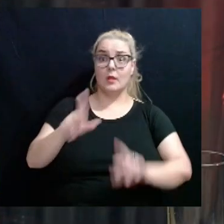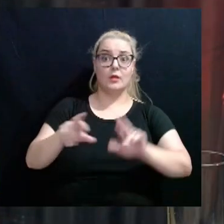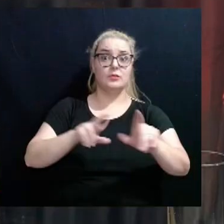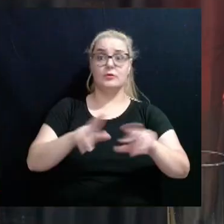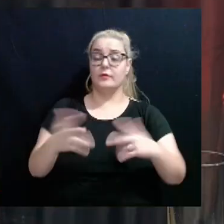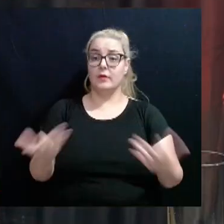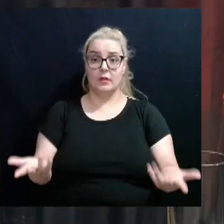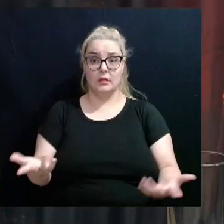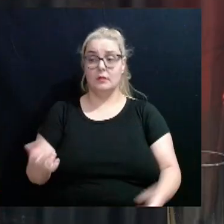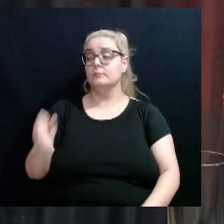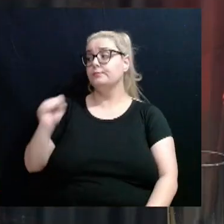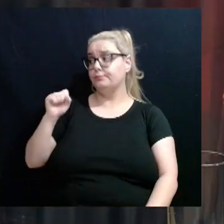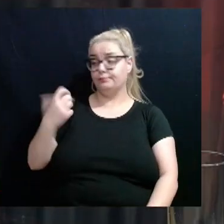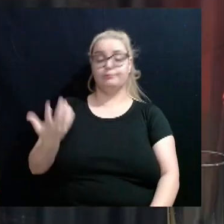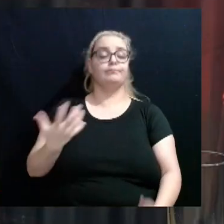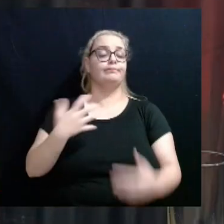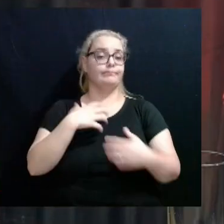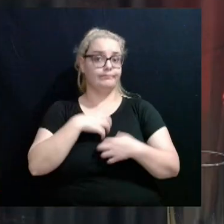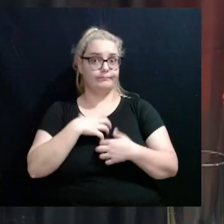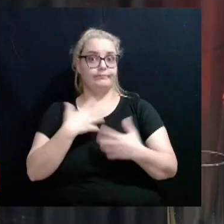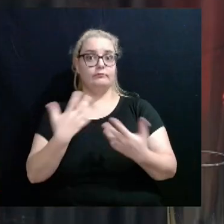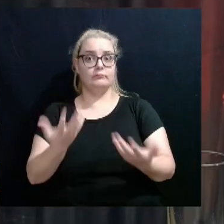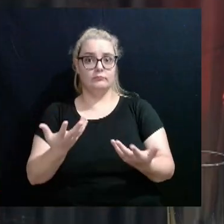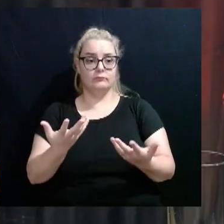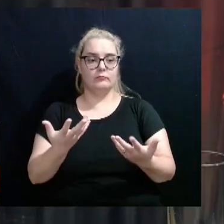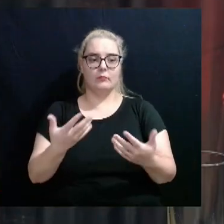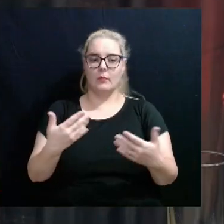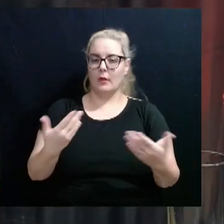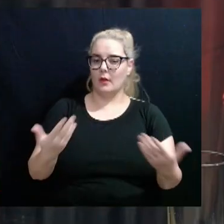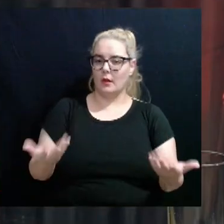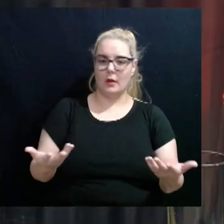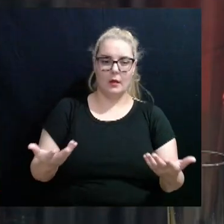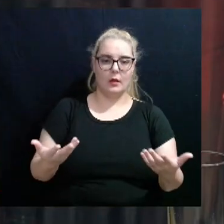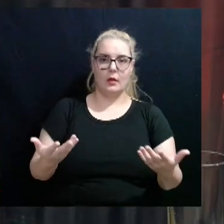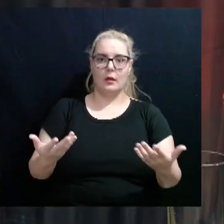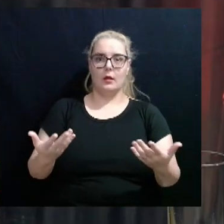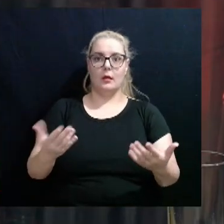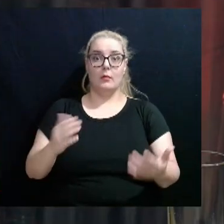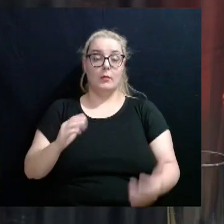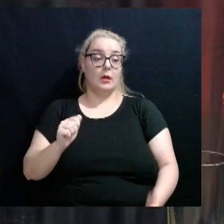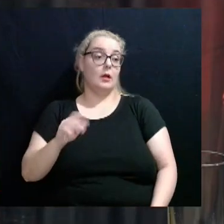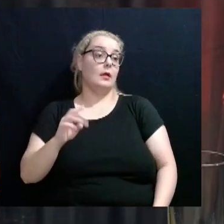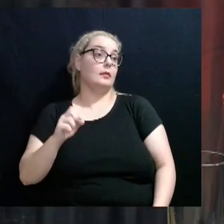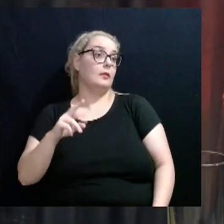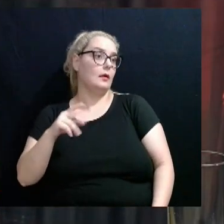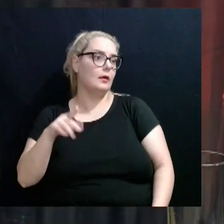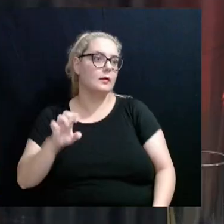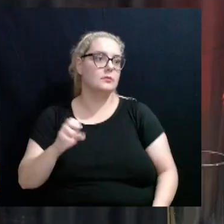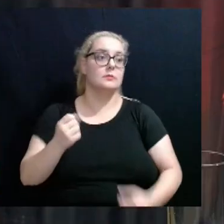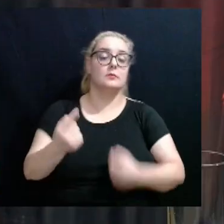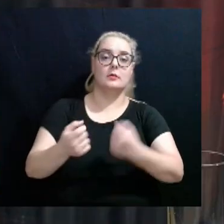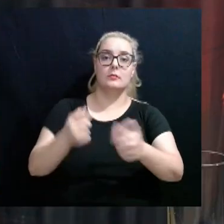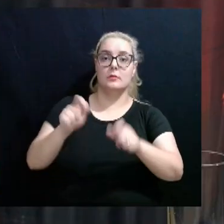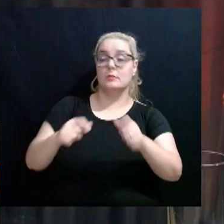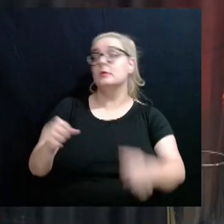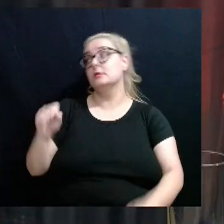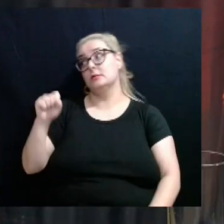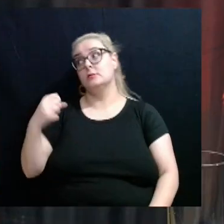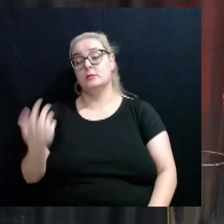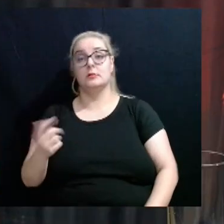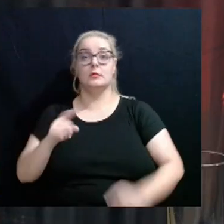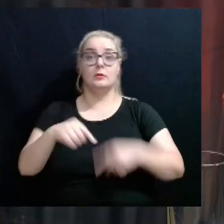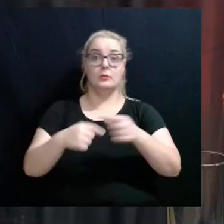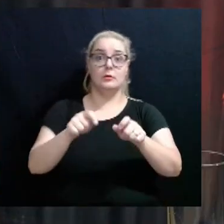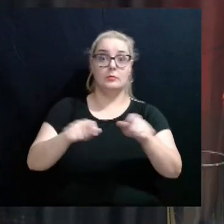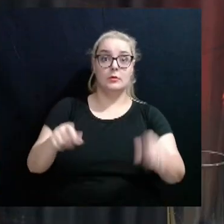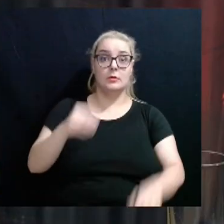se emocionam, é uma experiência, é uma catarse para algumas pessoas, Sim. né. Outras pessoas têm essa